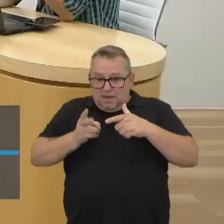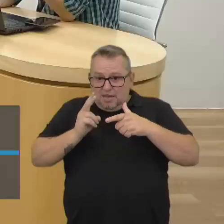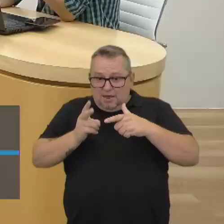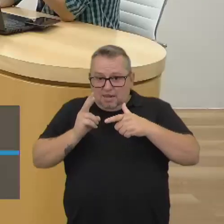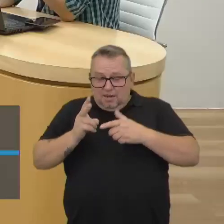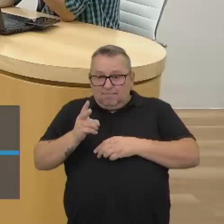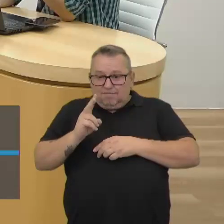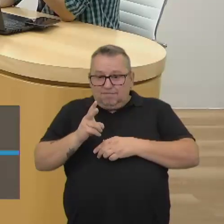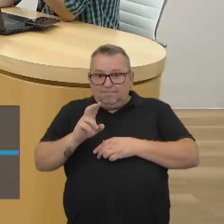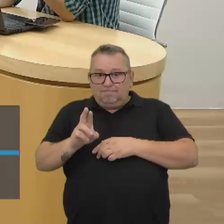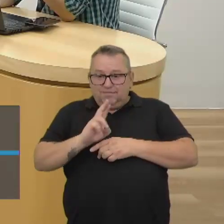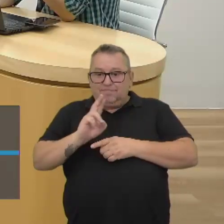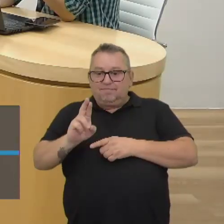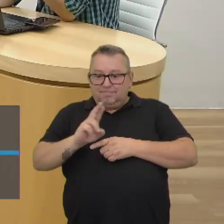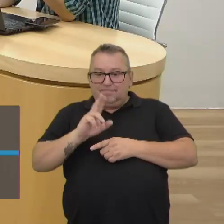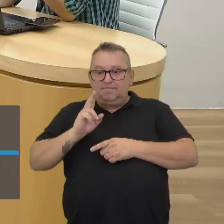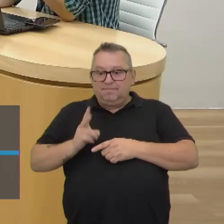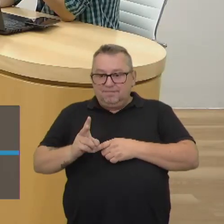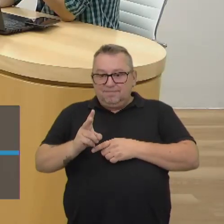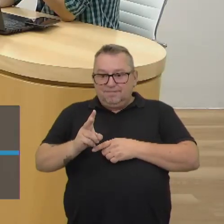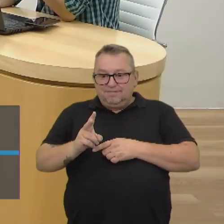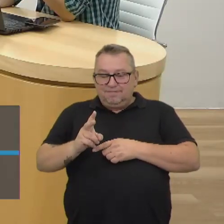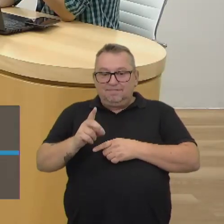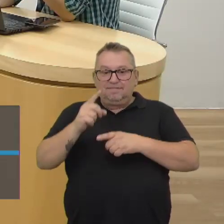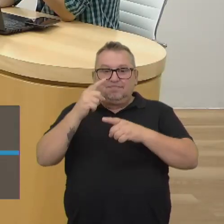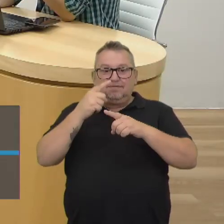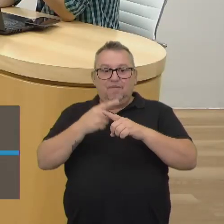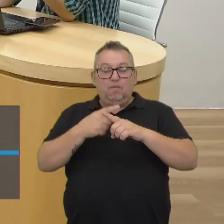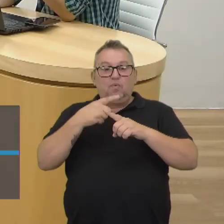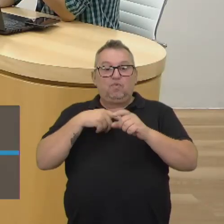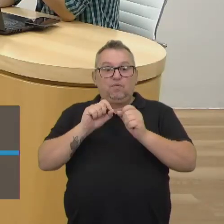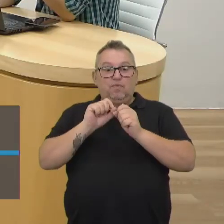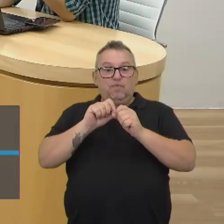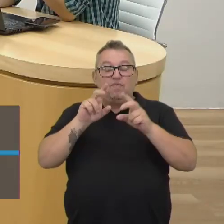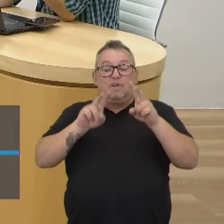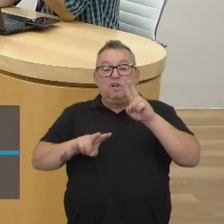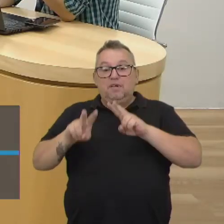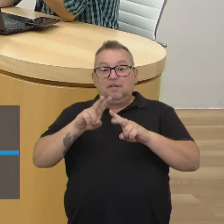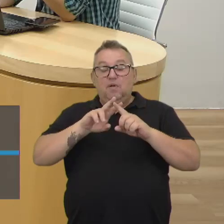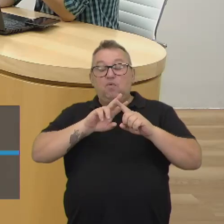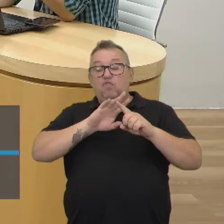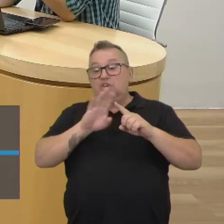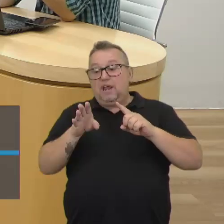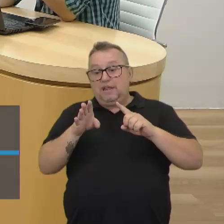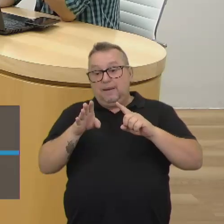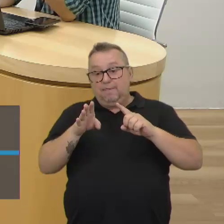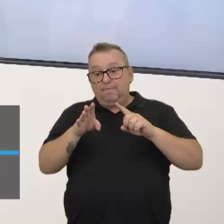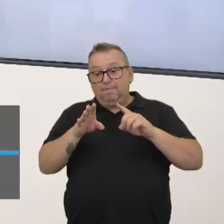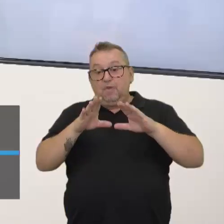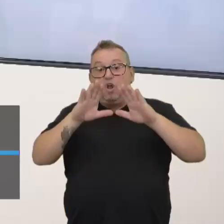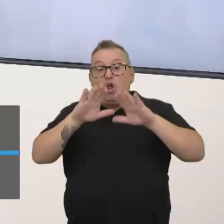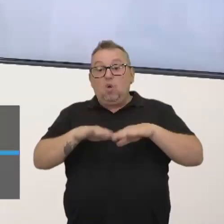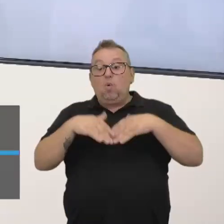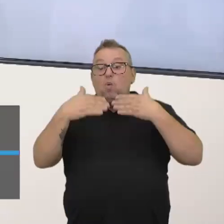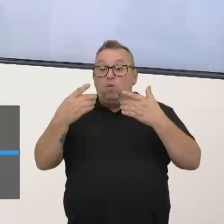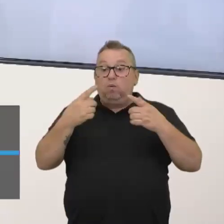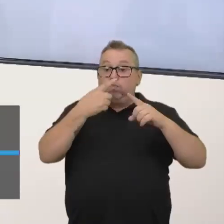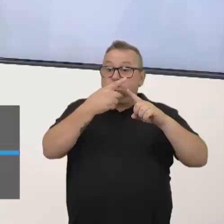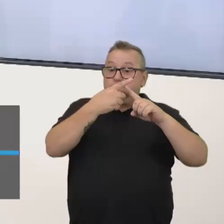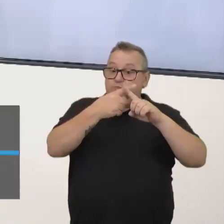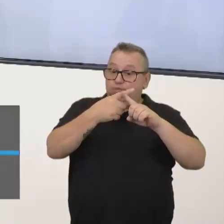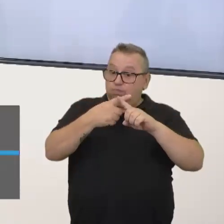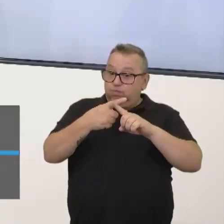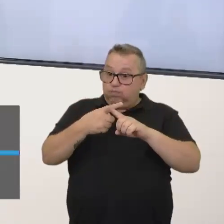sempre Legal. o mesmo resultado, se for constante, então você tem aí variação direta. Show. Agora, quando você multiplica as